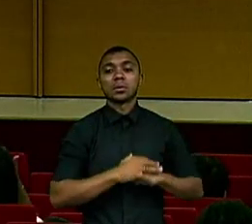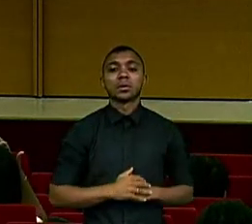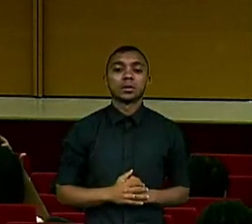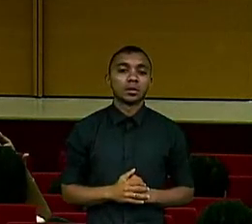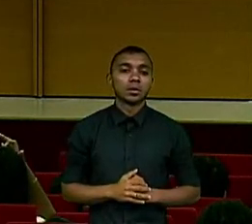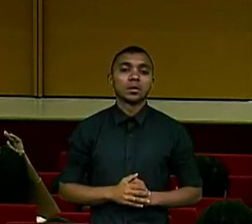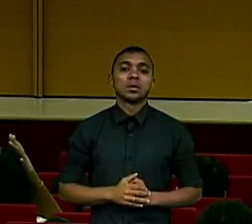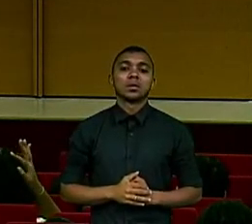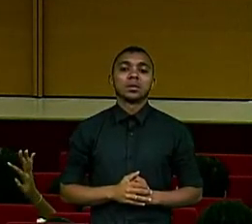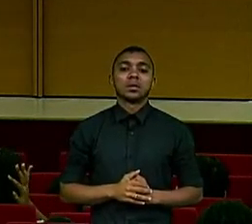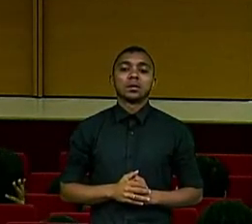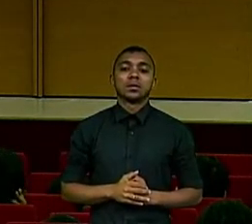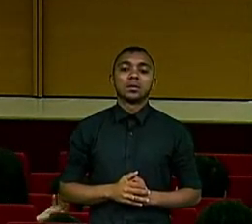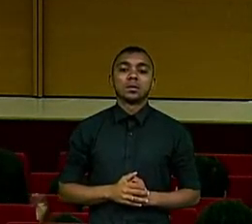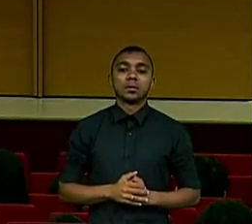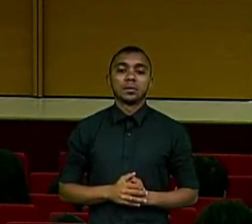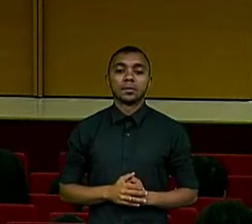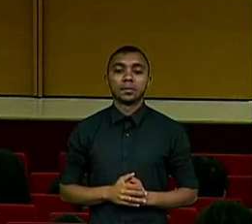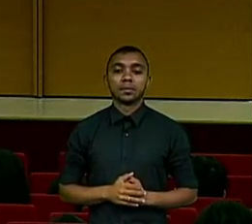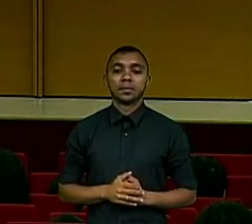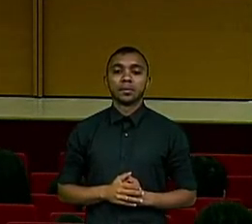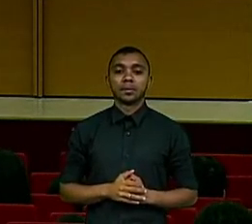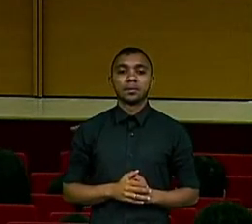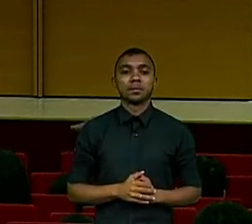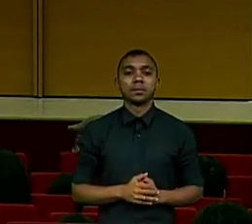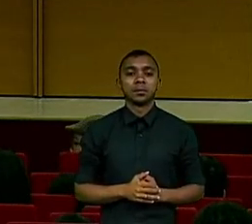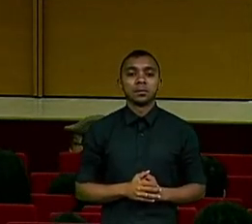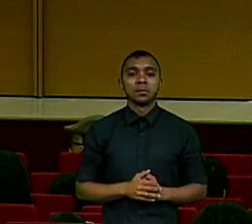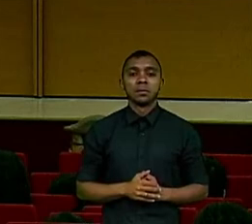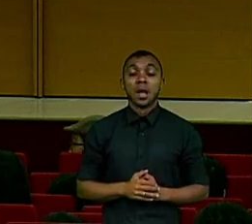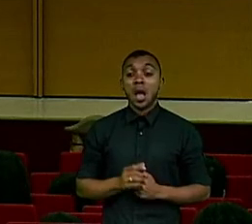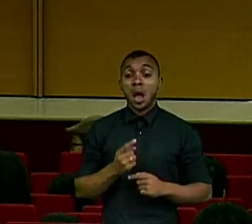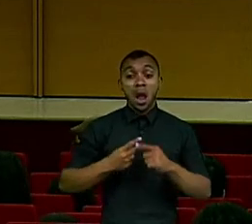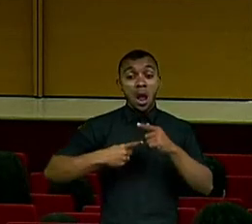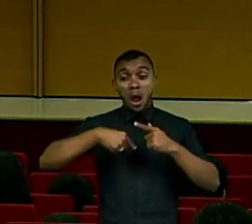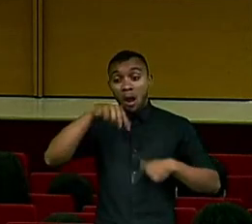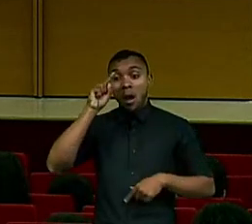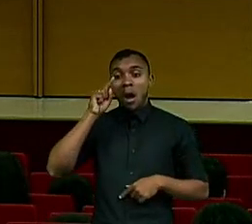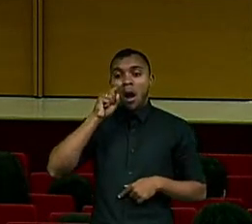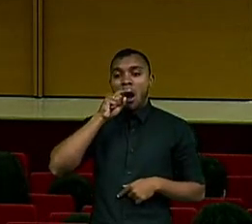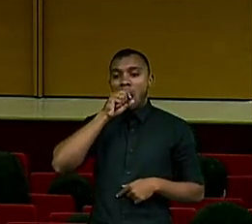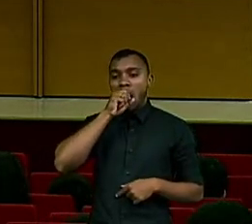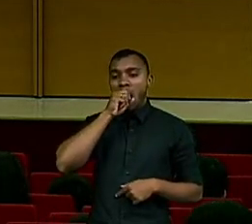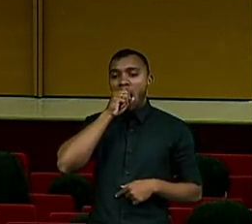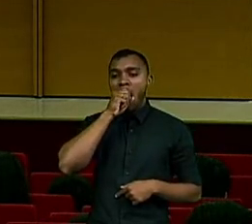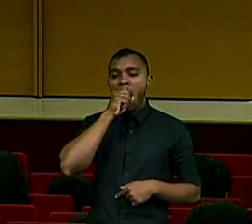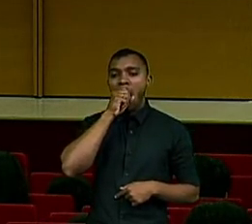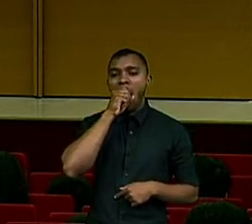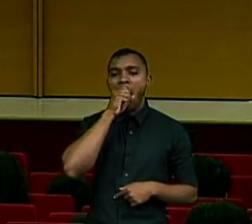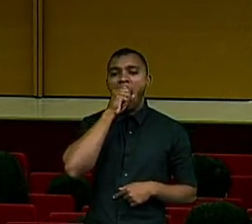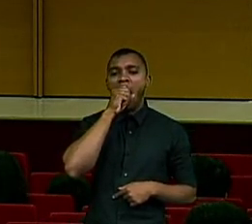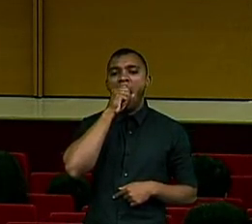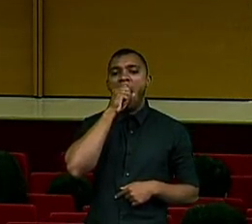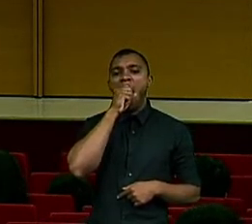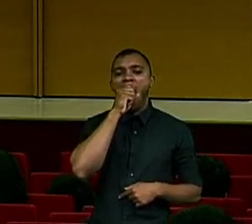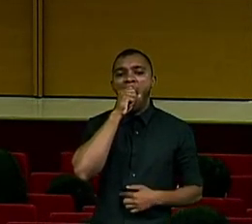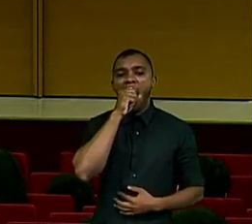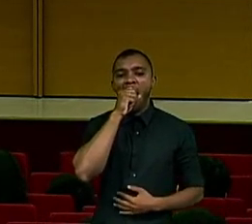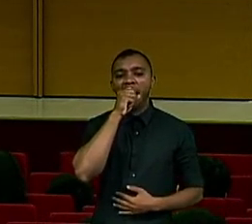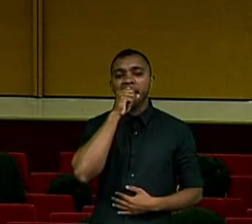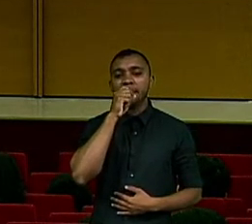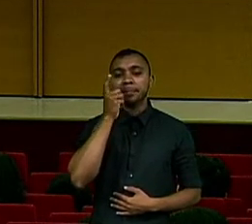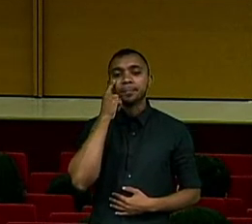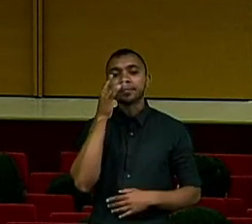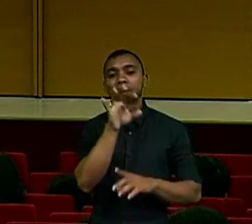isso então turma essa revolução que vai ser marcada principalmente Olha aí deixa eu botar um pouquinho de sociologia